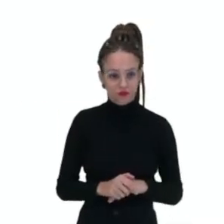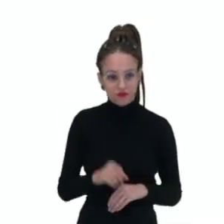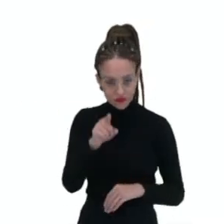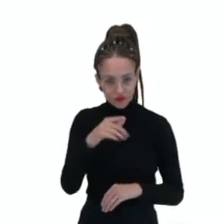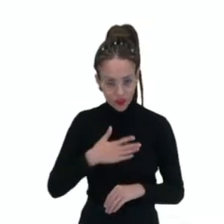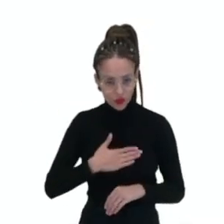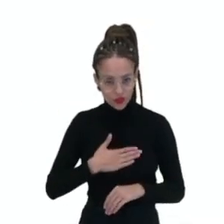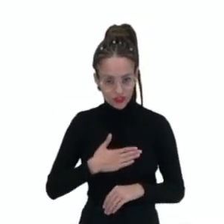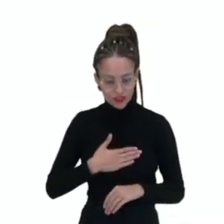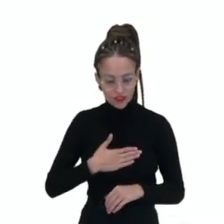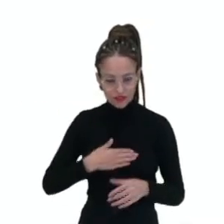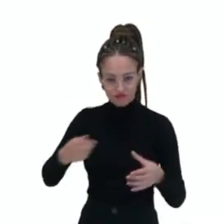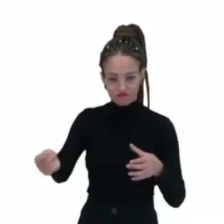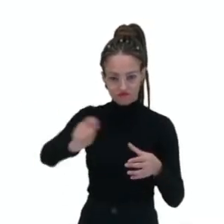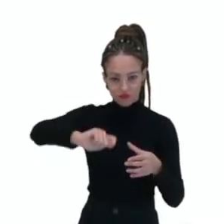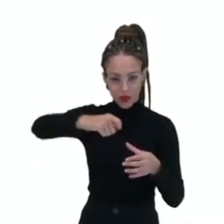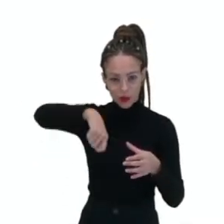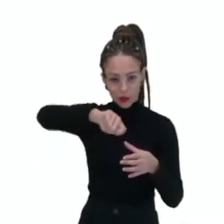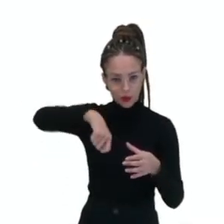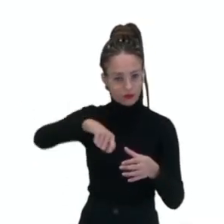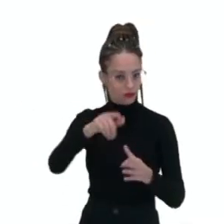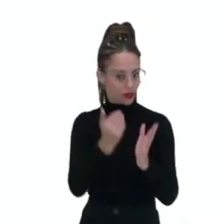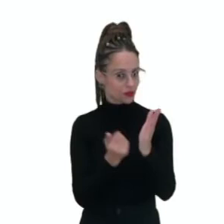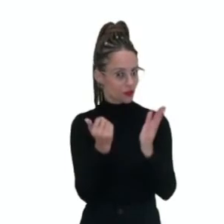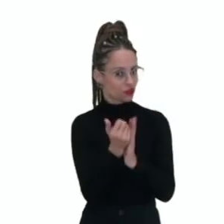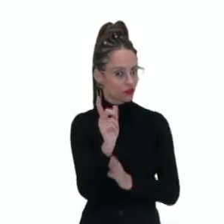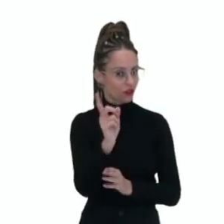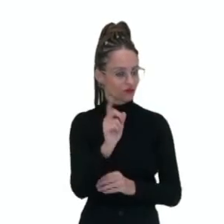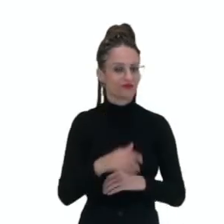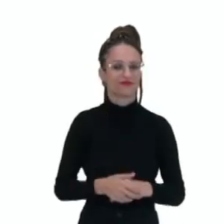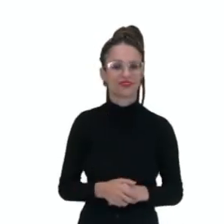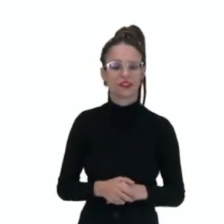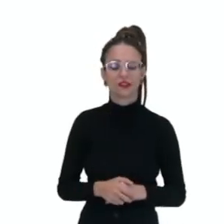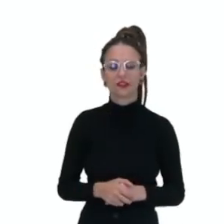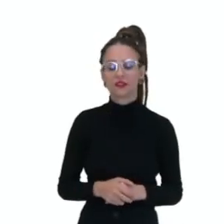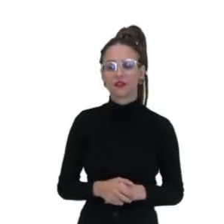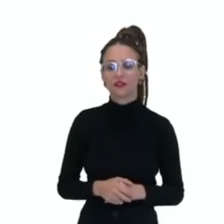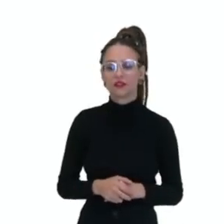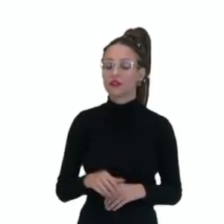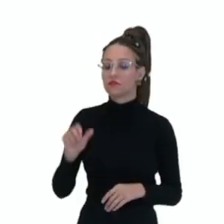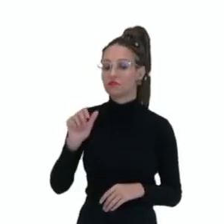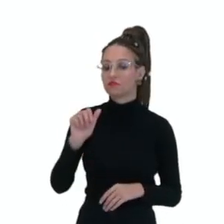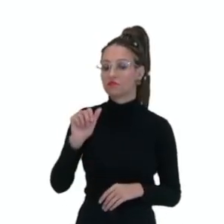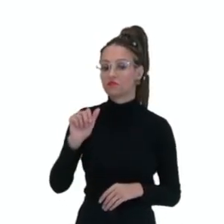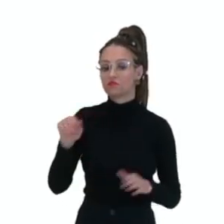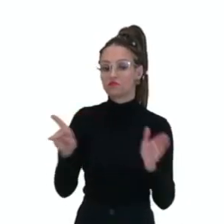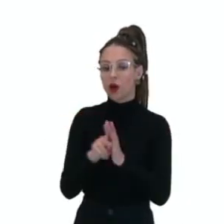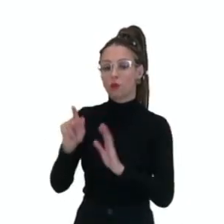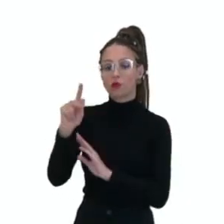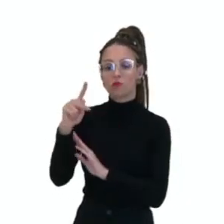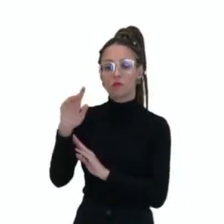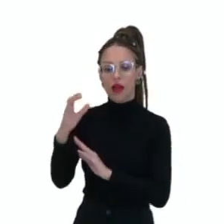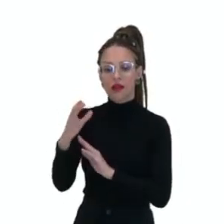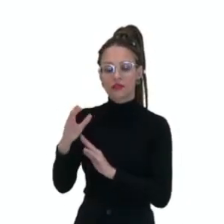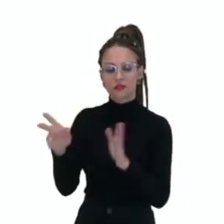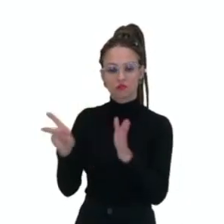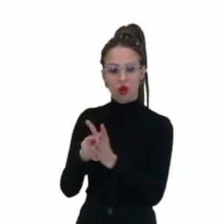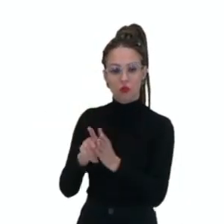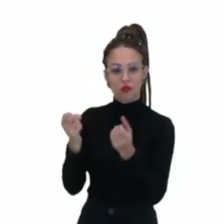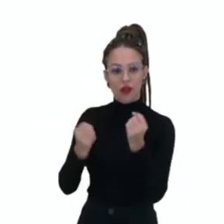né? Pôr açúcar nas coisas, né? Mas não exagera, né? Isso. Autopeças. Motores para